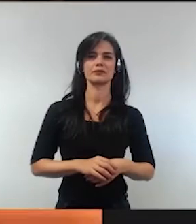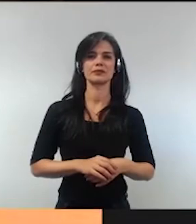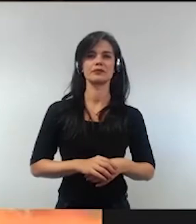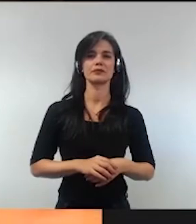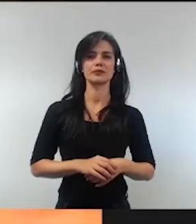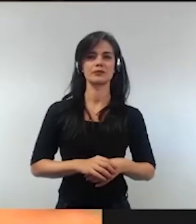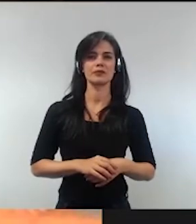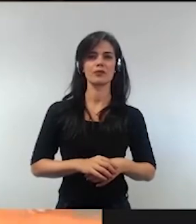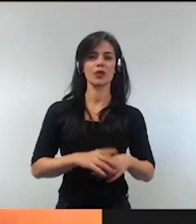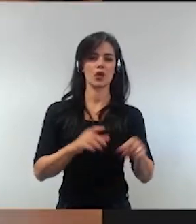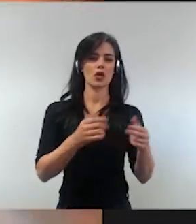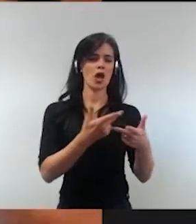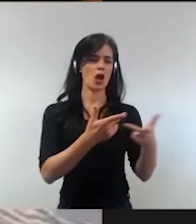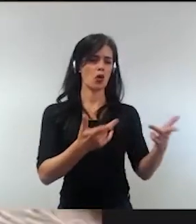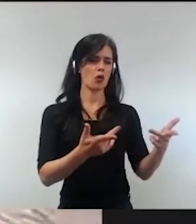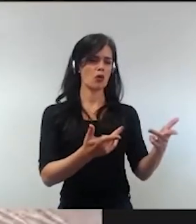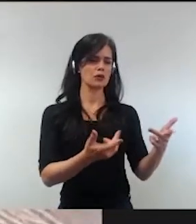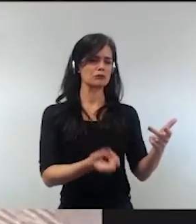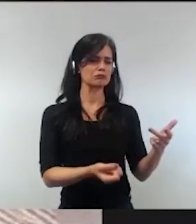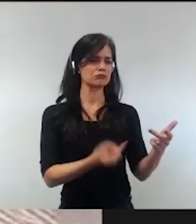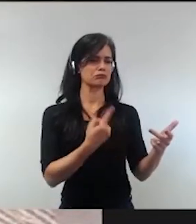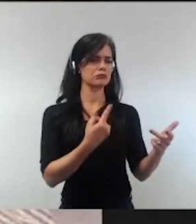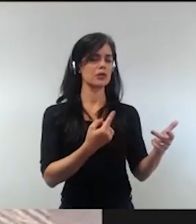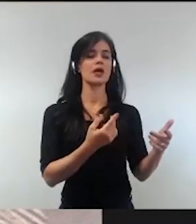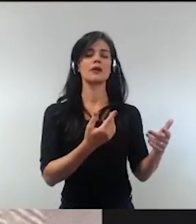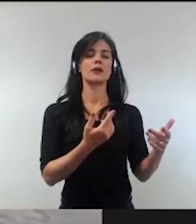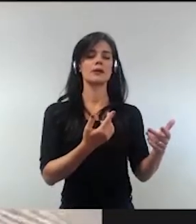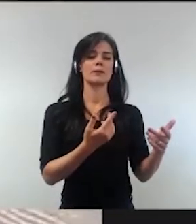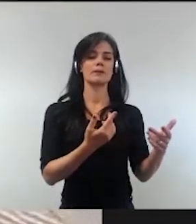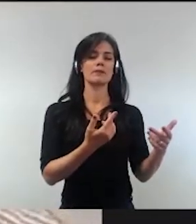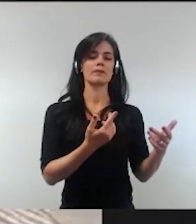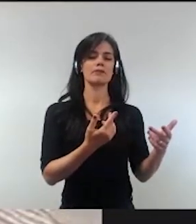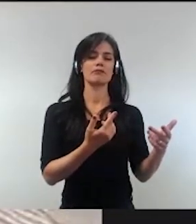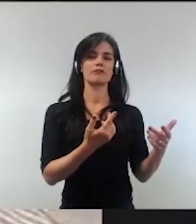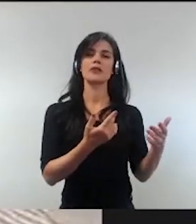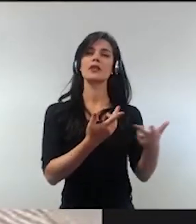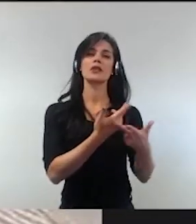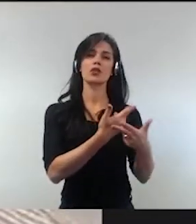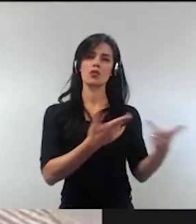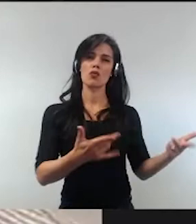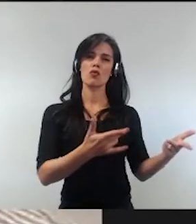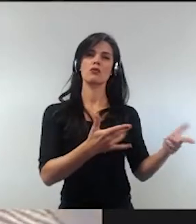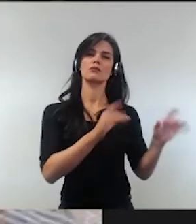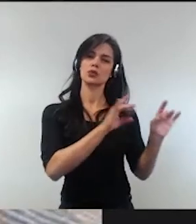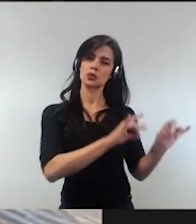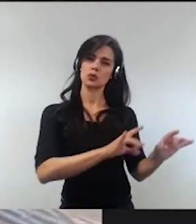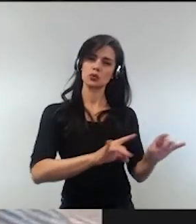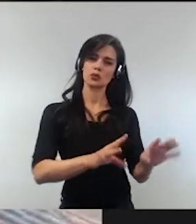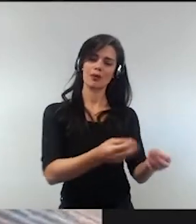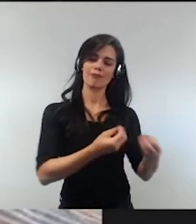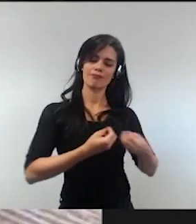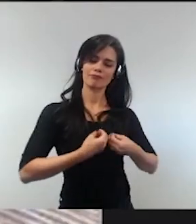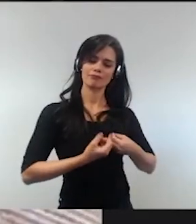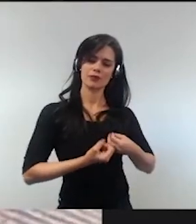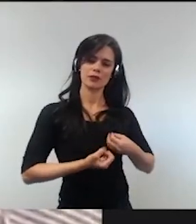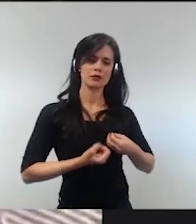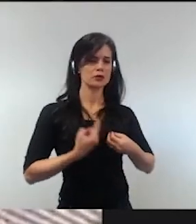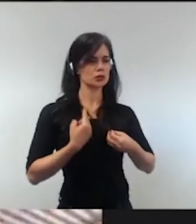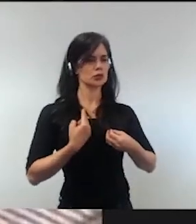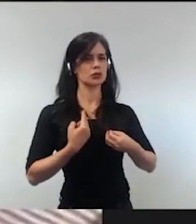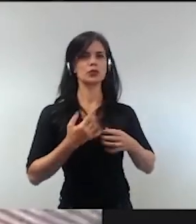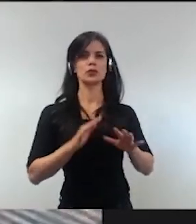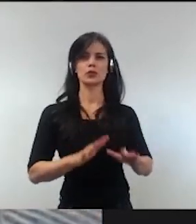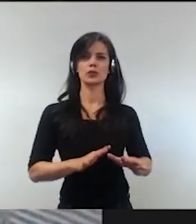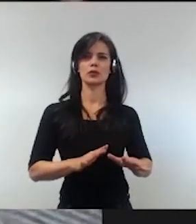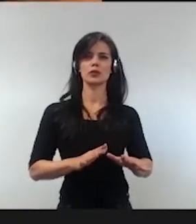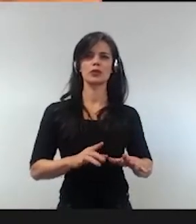estranho aquilo que é familiar e fazer com que a gente abra os olhos, essa é uma função da arte. Mas, por outro lado, é curioso quando o